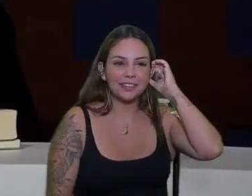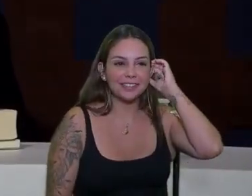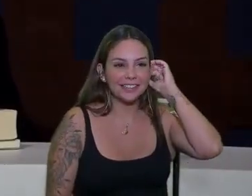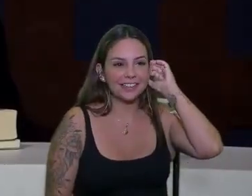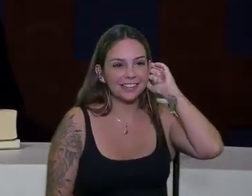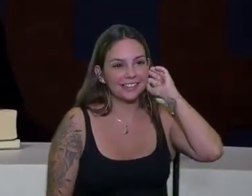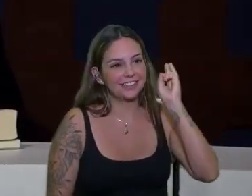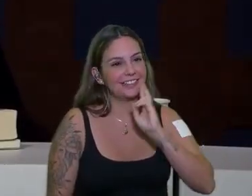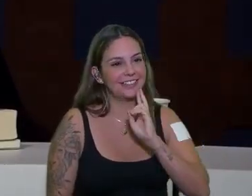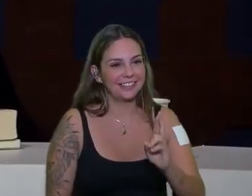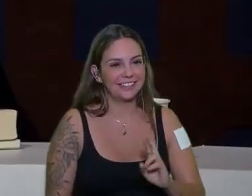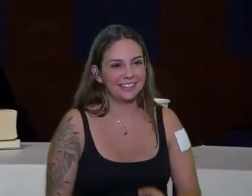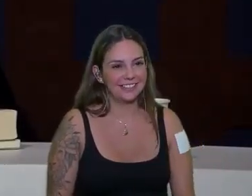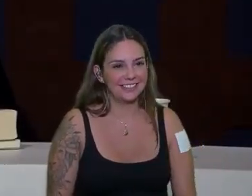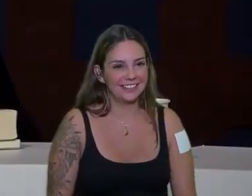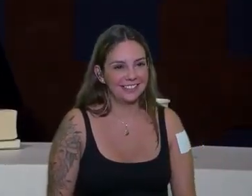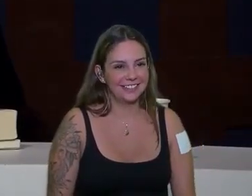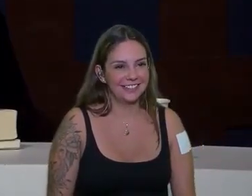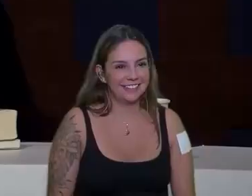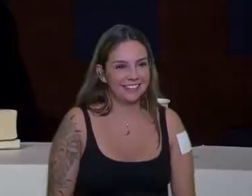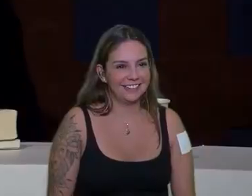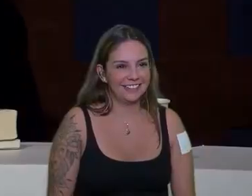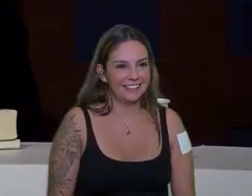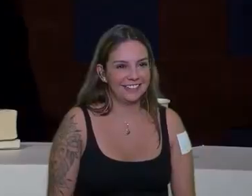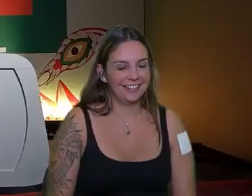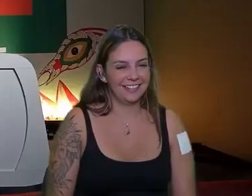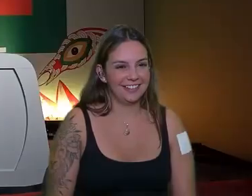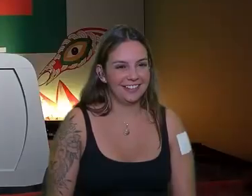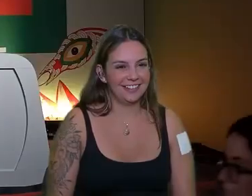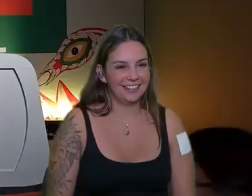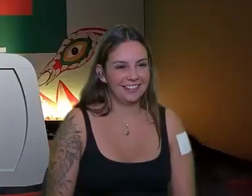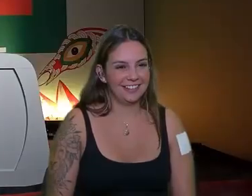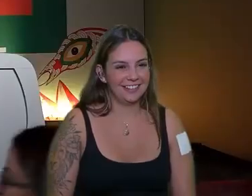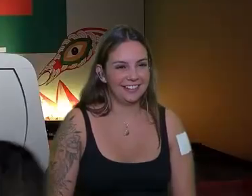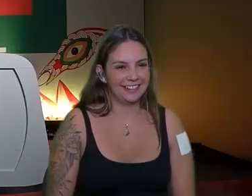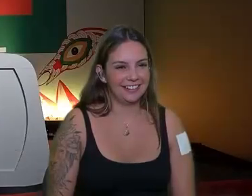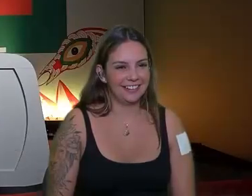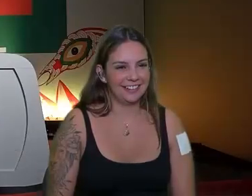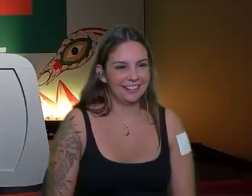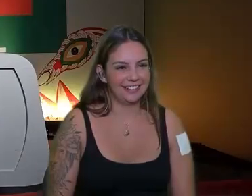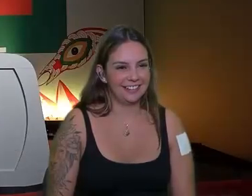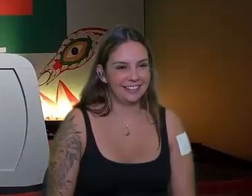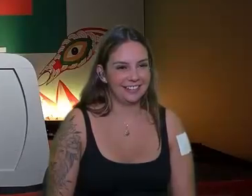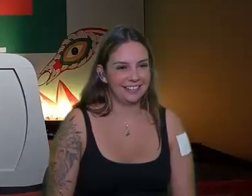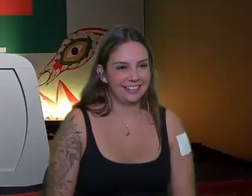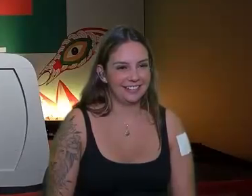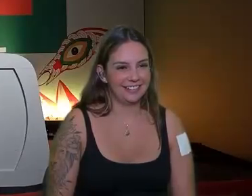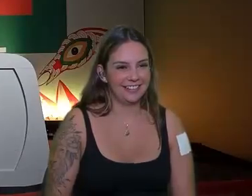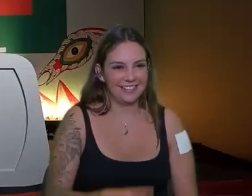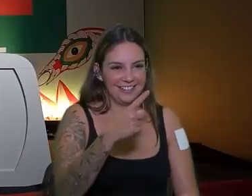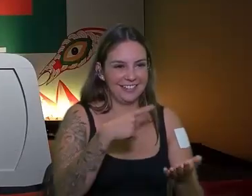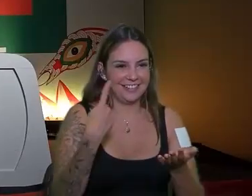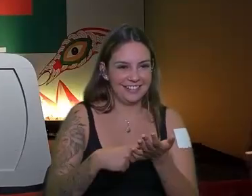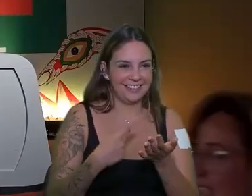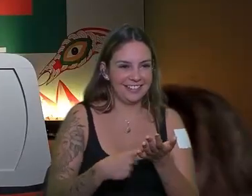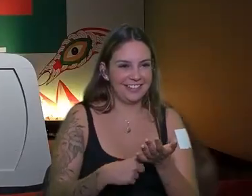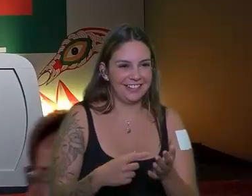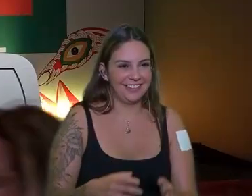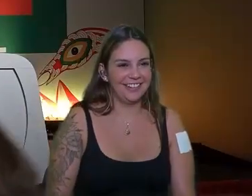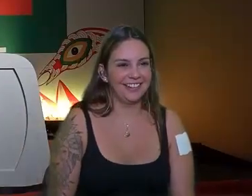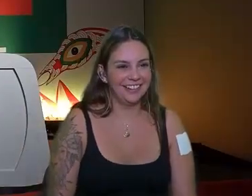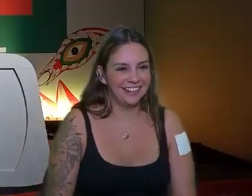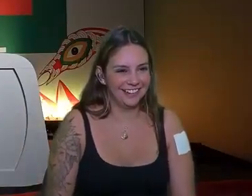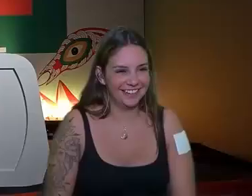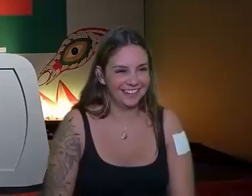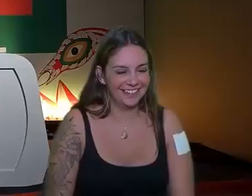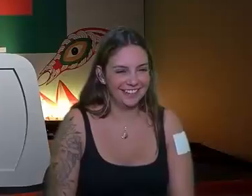ela sacou drink. muito, nossa. Muito Tinha no bolso essa já? Tava na manga? Vocês combinaram, então, Eu né? vou- Eu acho que foi